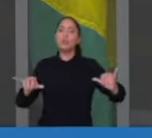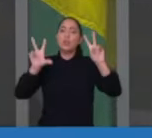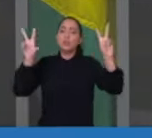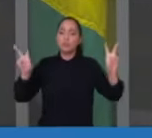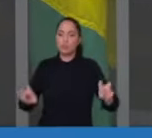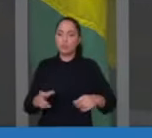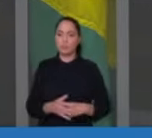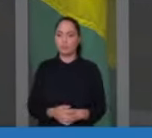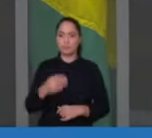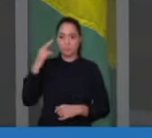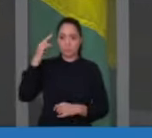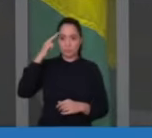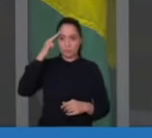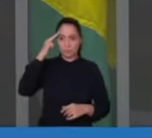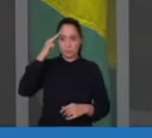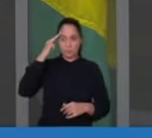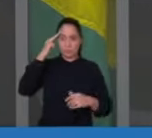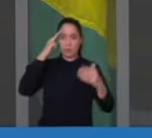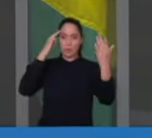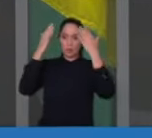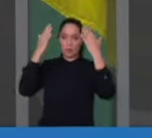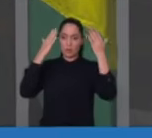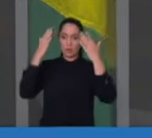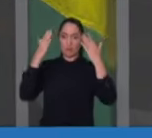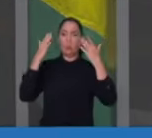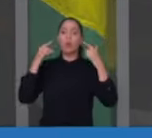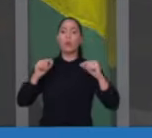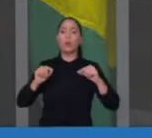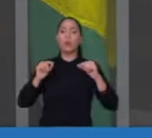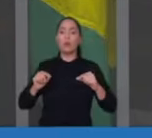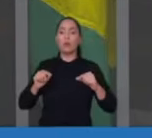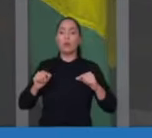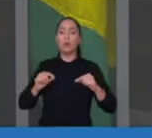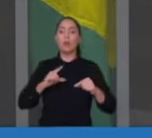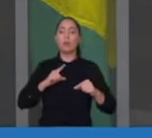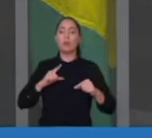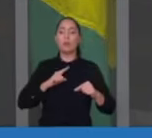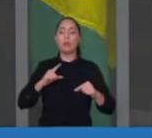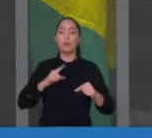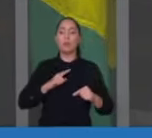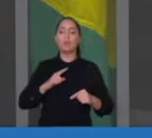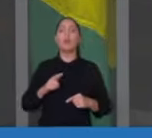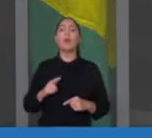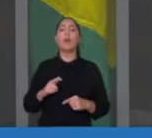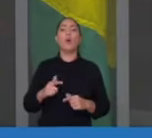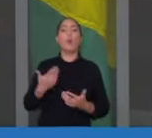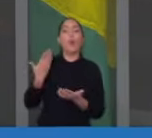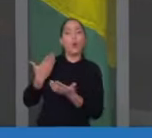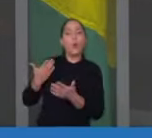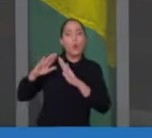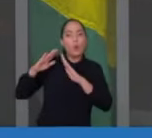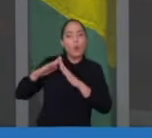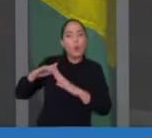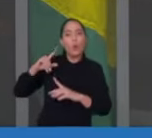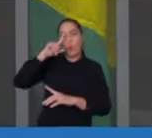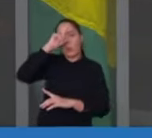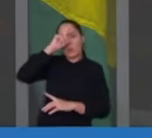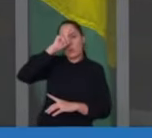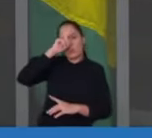psiquiátricos de custódia, porque o CNJ está acabando com esses hospitais que mantém os criminosos